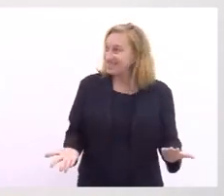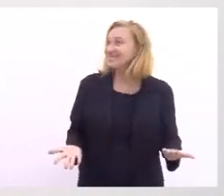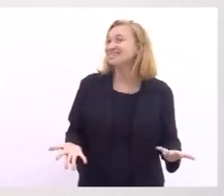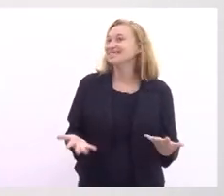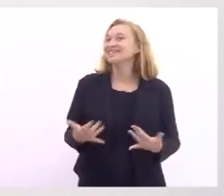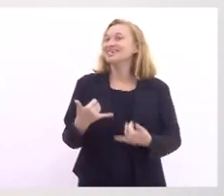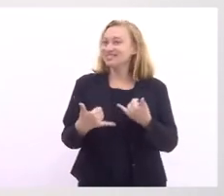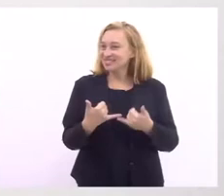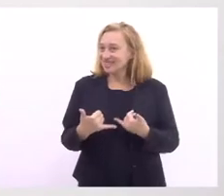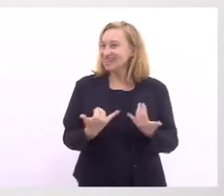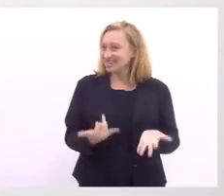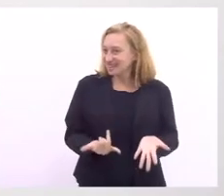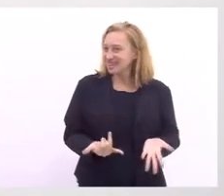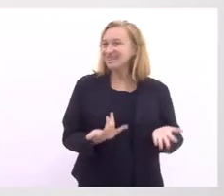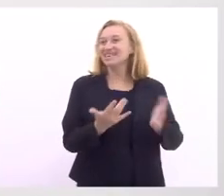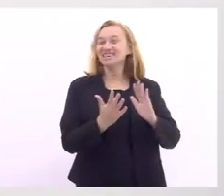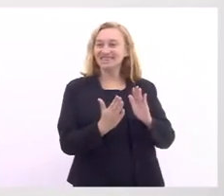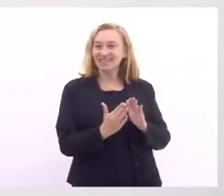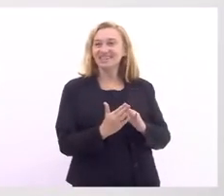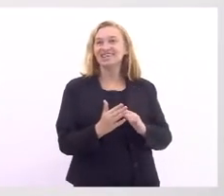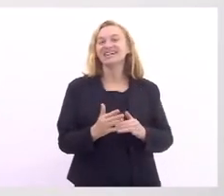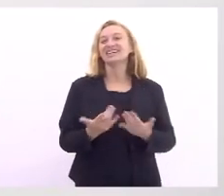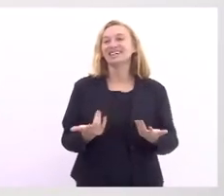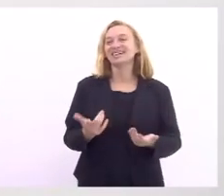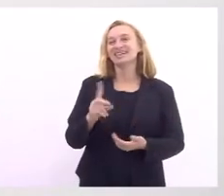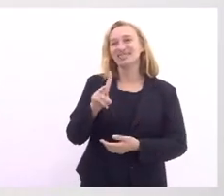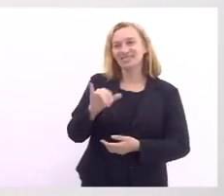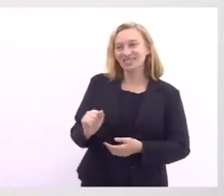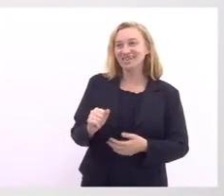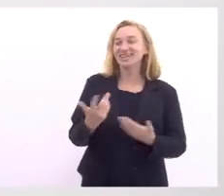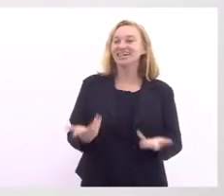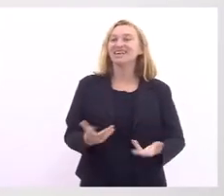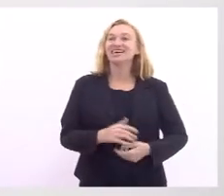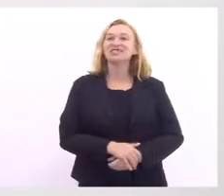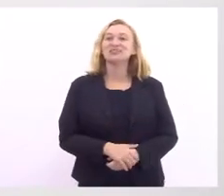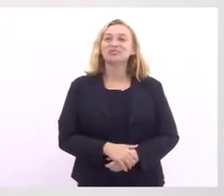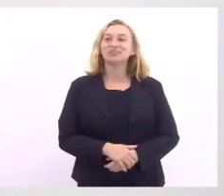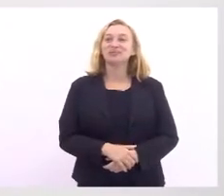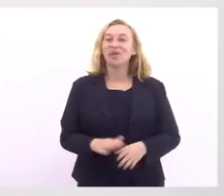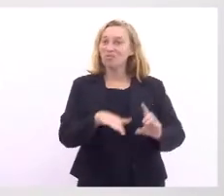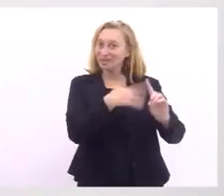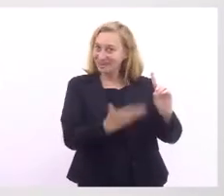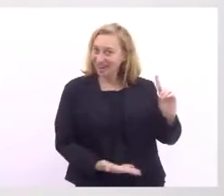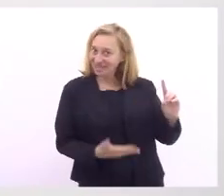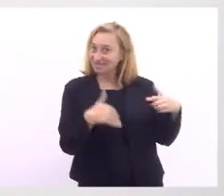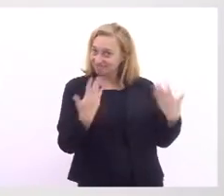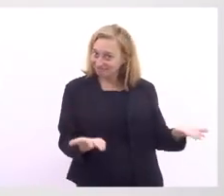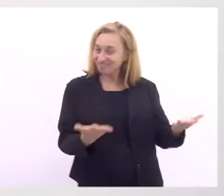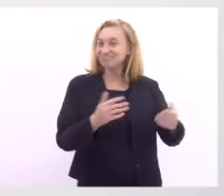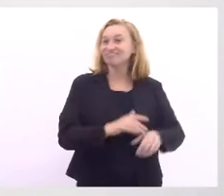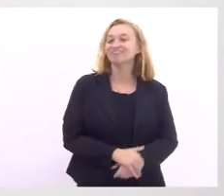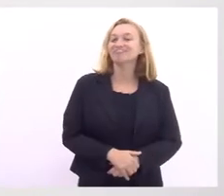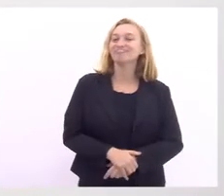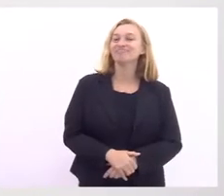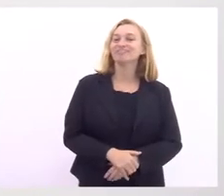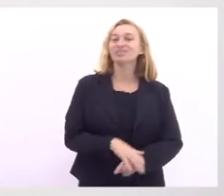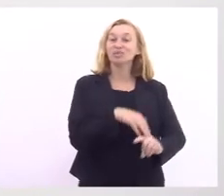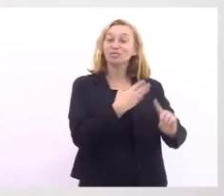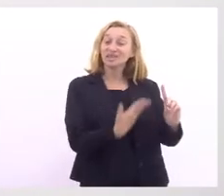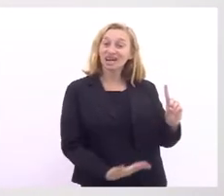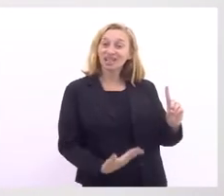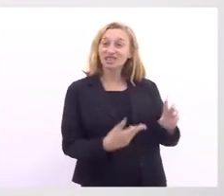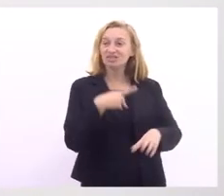muleque de Vila aí a gente tá aí nessa homenagem né gente essa homenagem